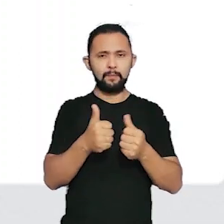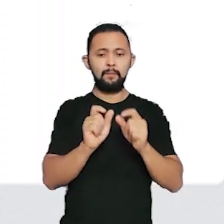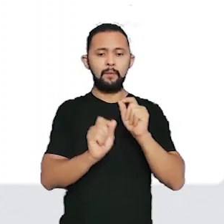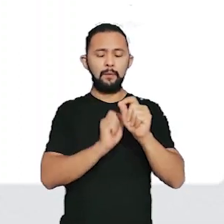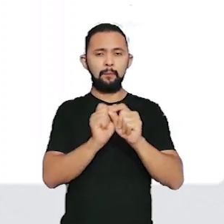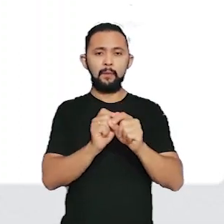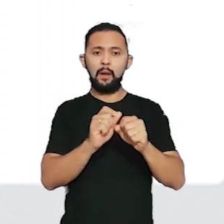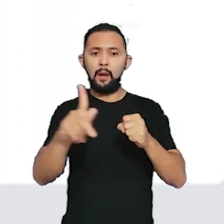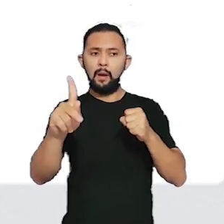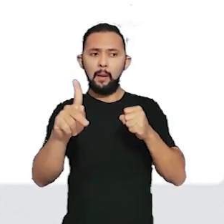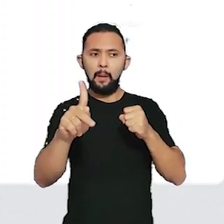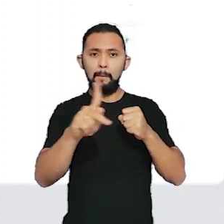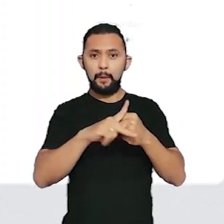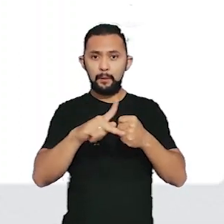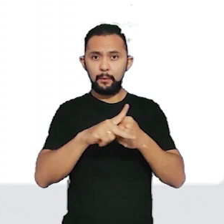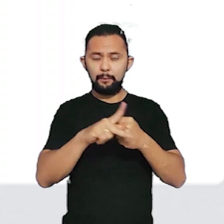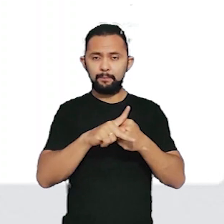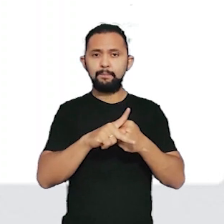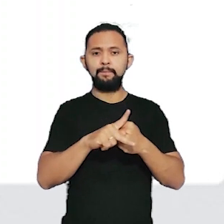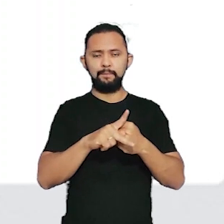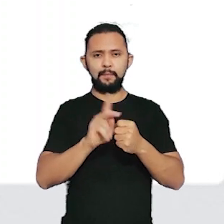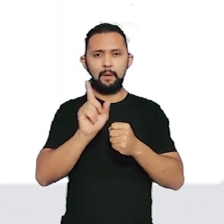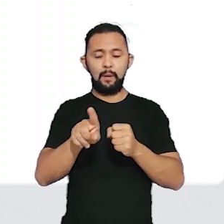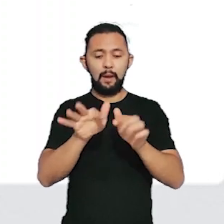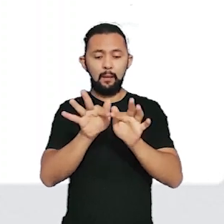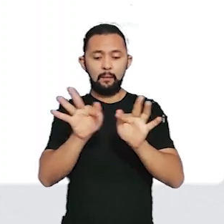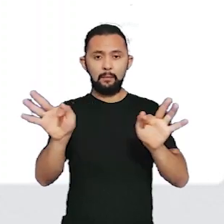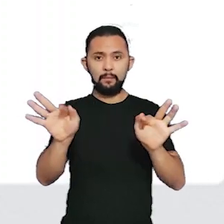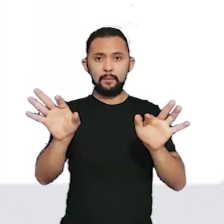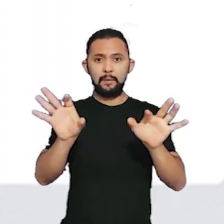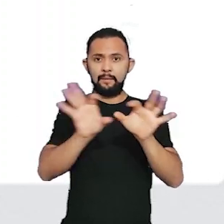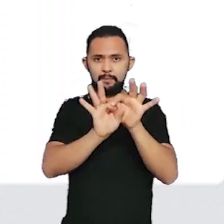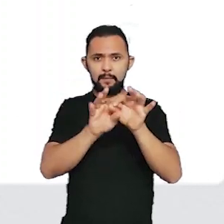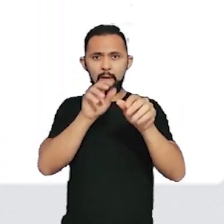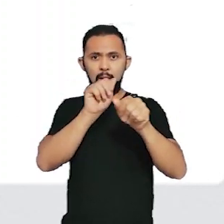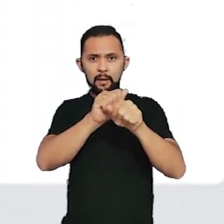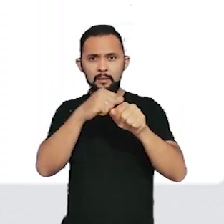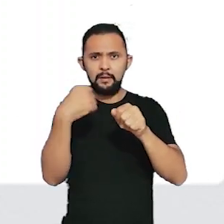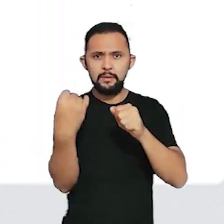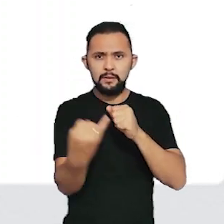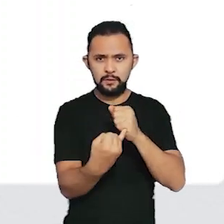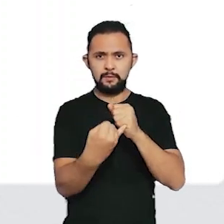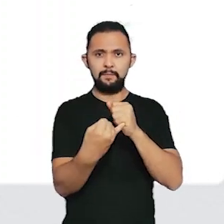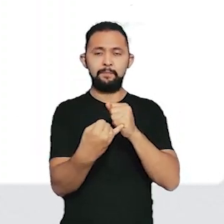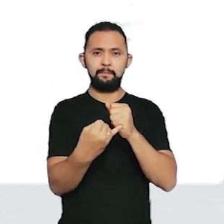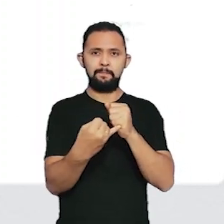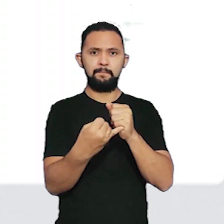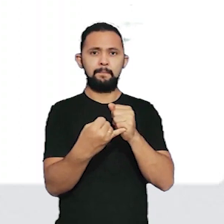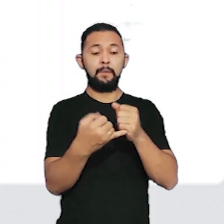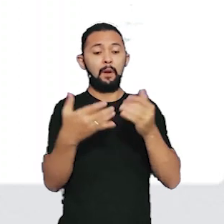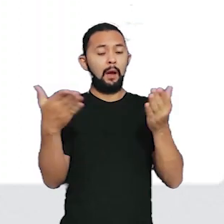relativo. Isso significa dizer que isso aqui é uma oração adjetiva. Então, eu tenho que procurar uma oração também que